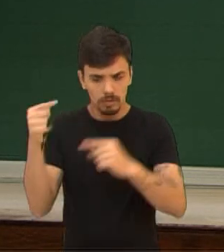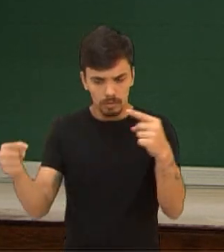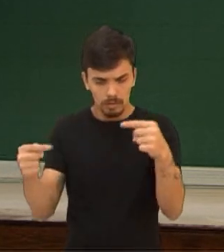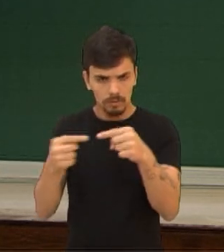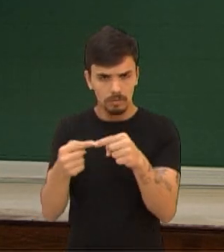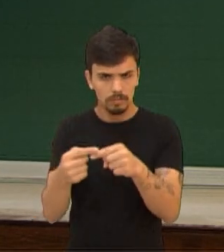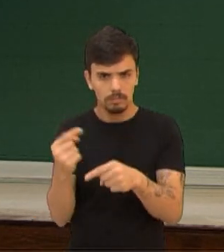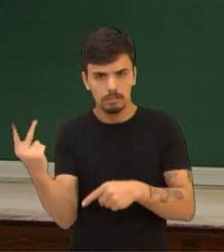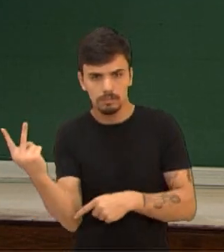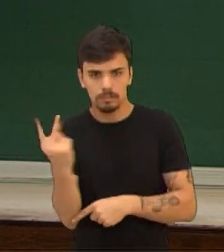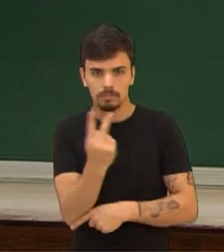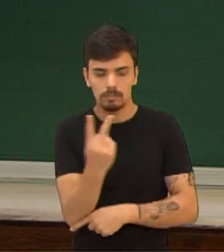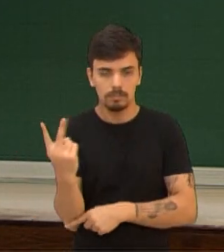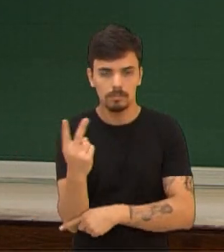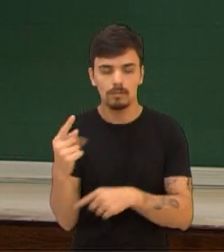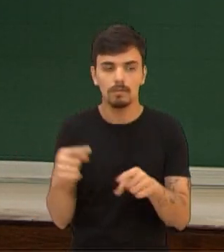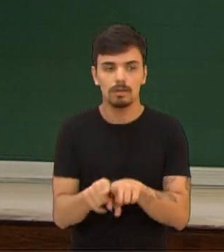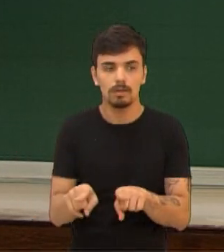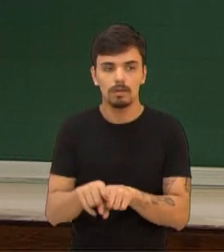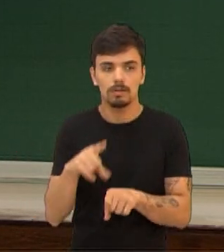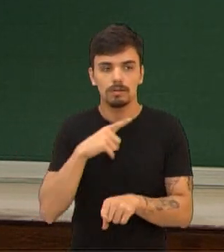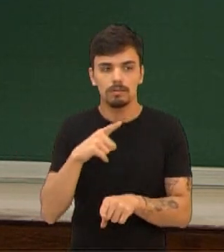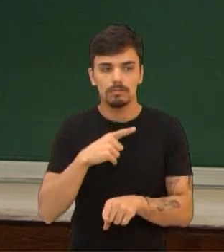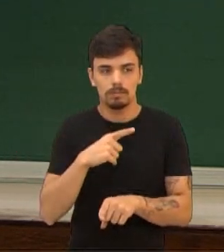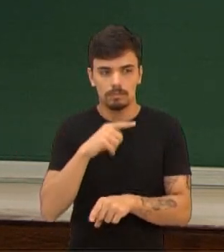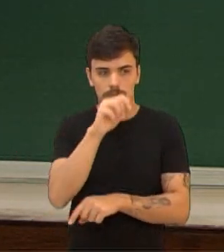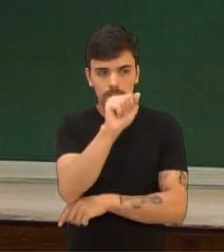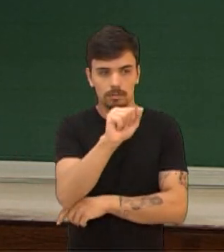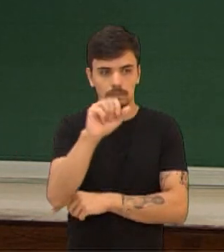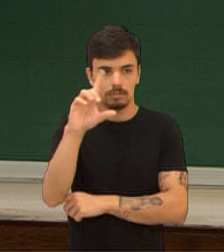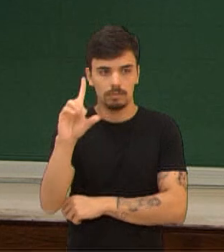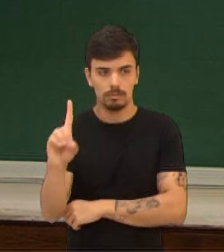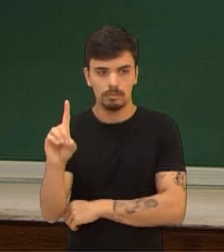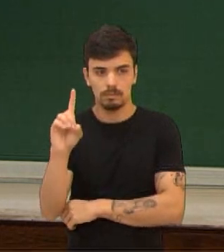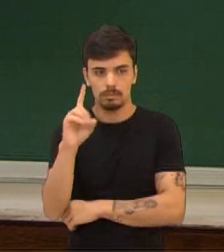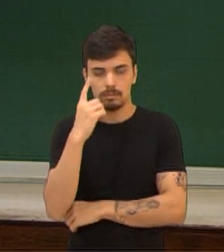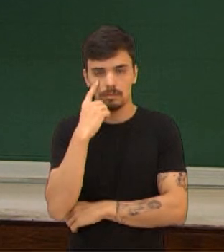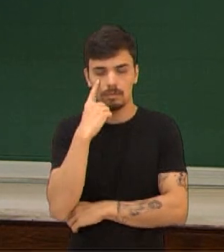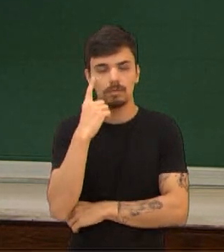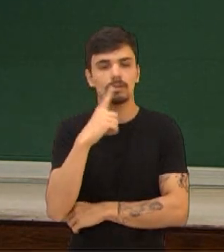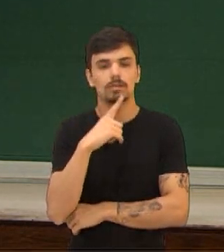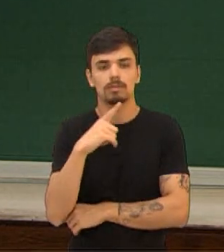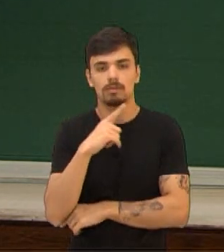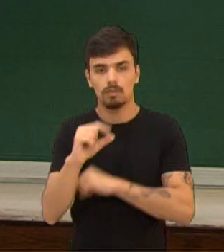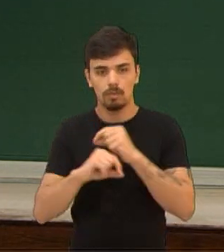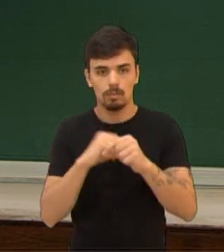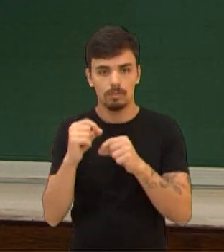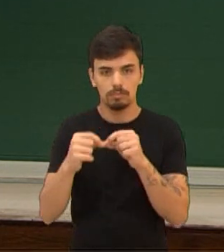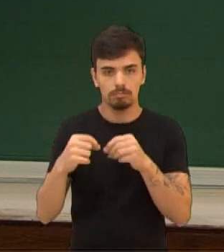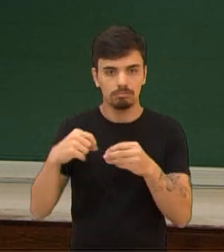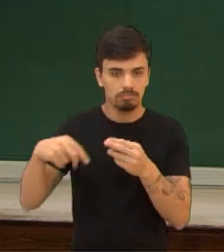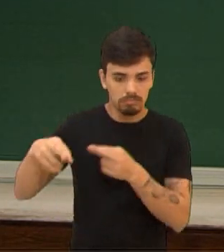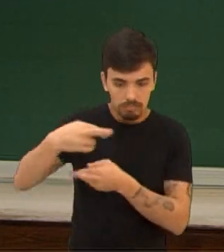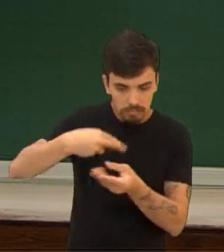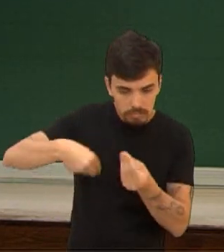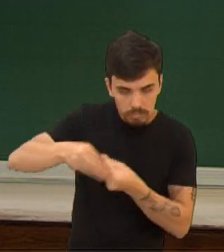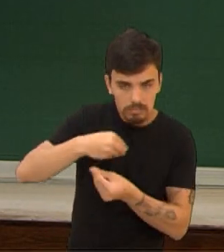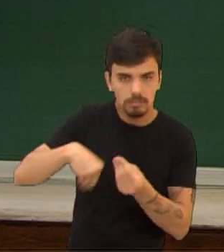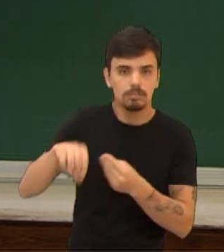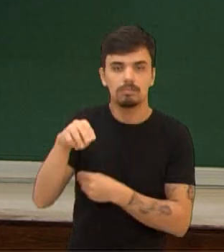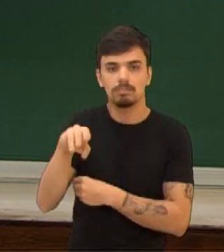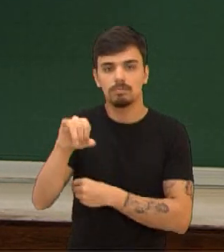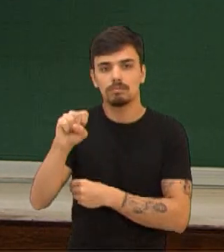ó, paralelo. E aqui eu tenho uma série. Então esse é o chamado circuito misto, né? Tenho série junto com